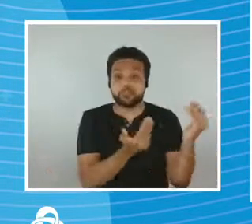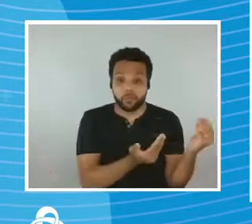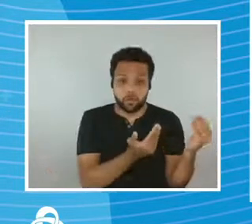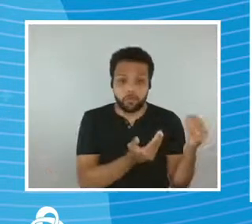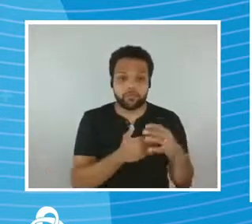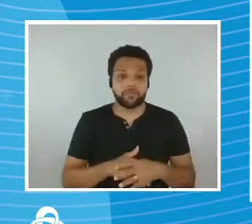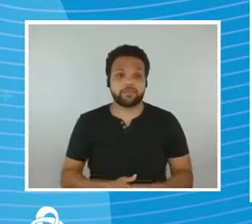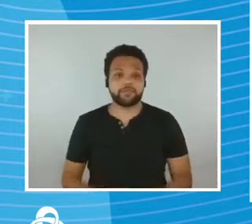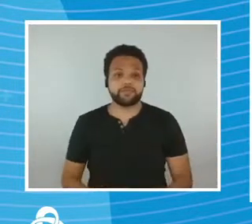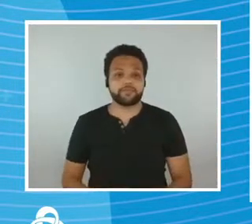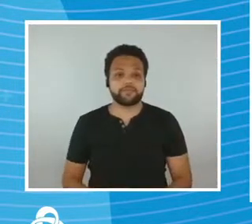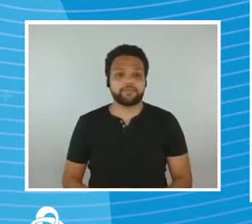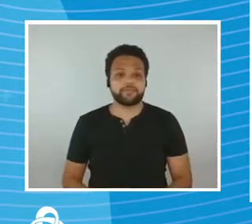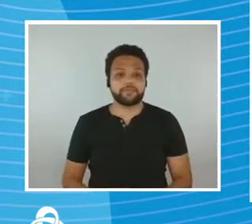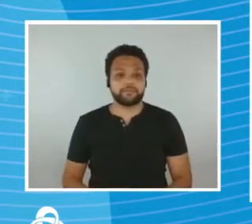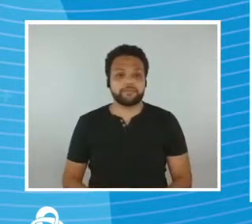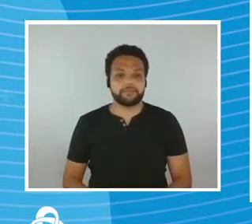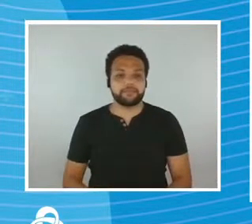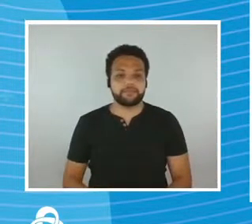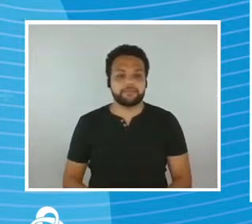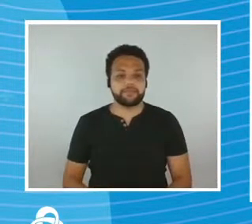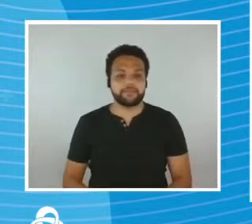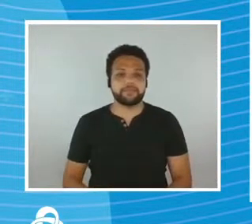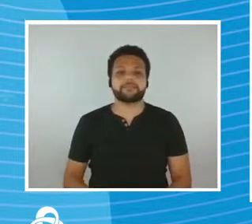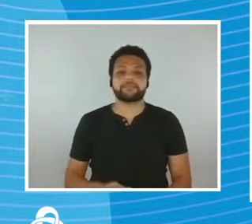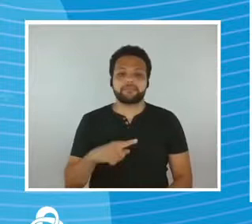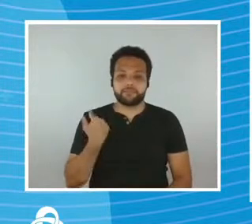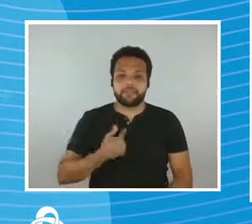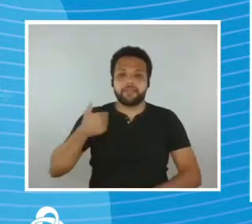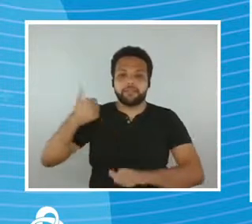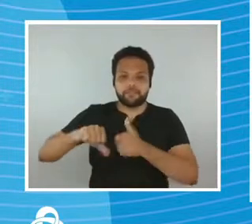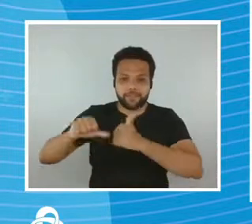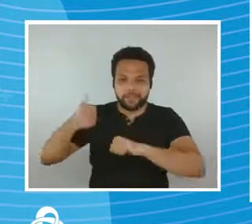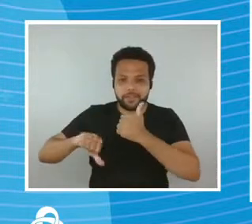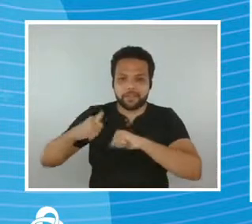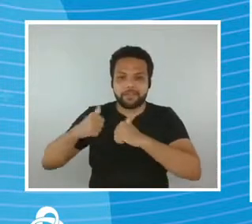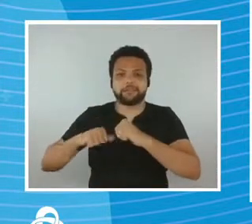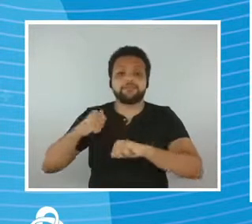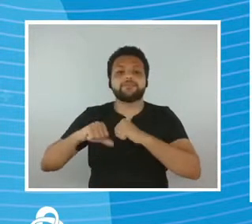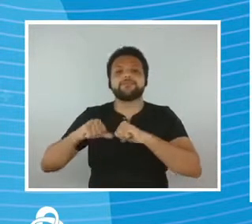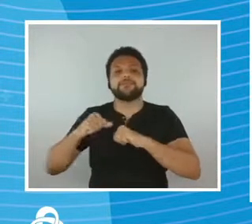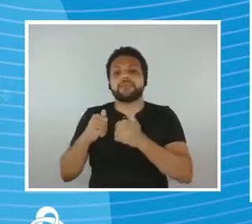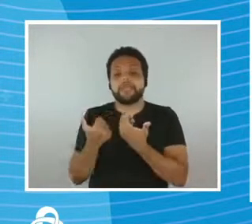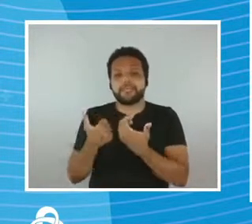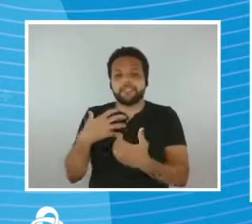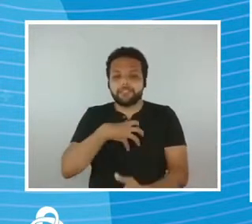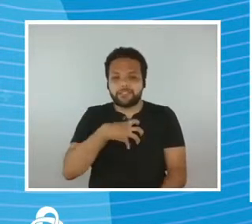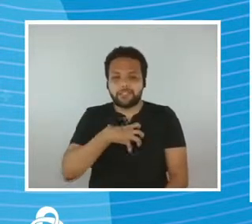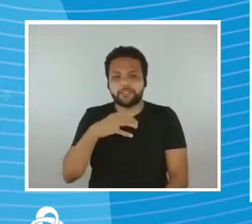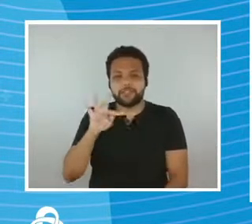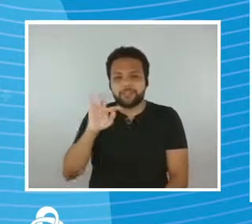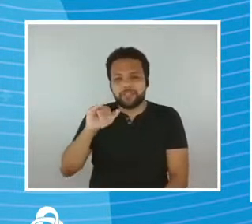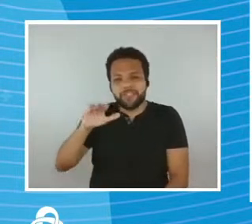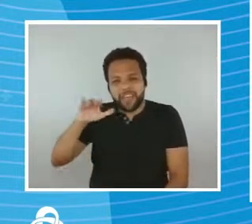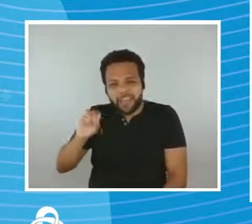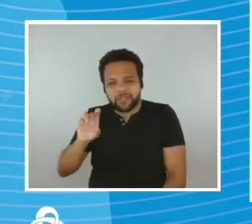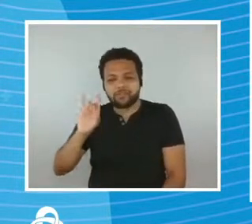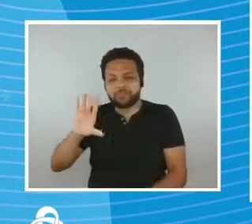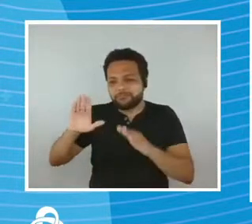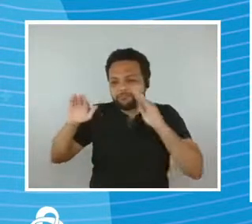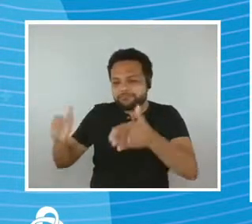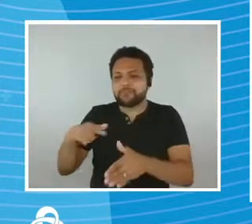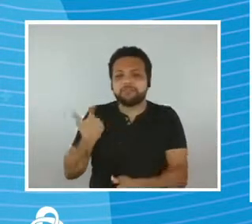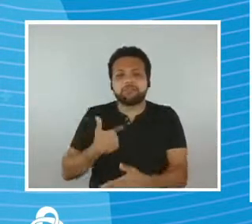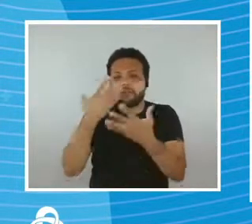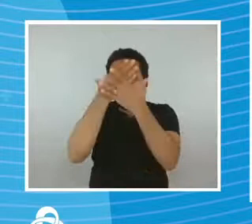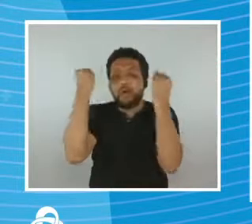quando nós avaliamos de forma muito técnica, de forma muito baseada nas avaliações somativas apenas, a gente esquece a